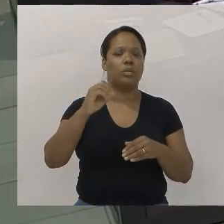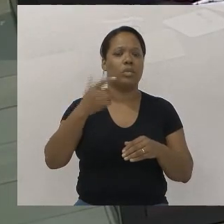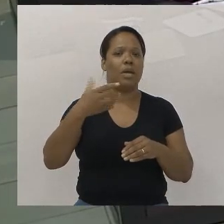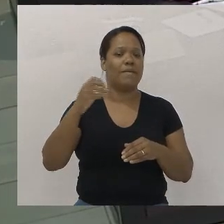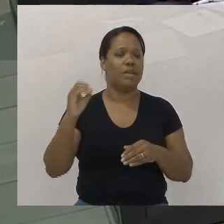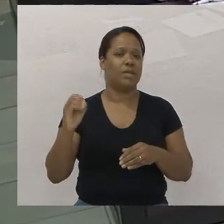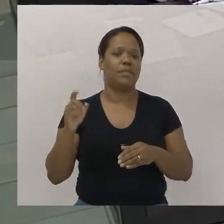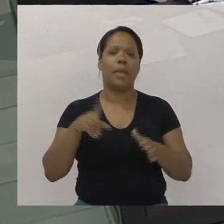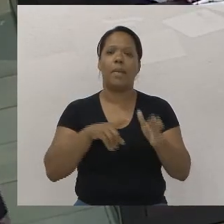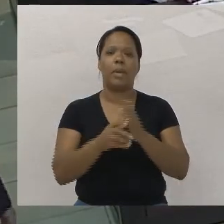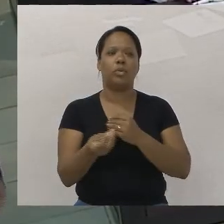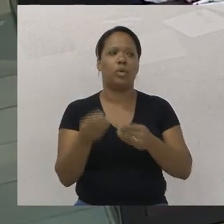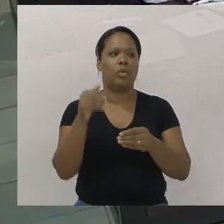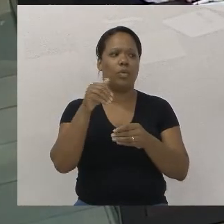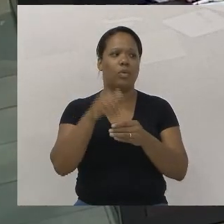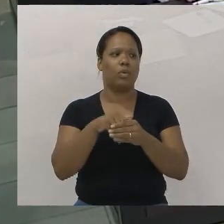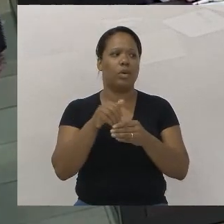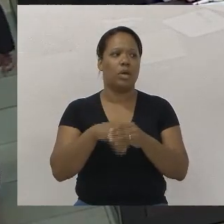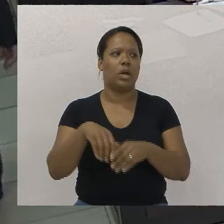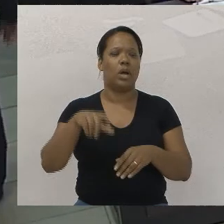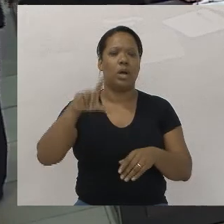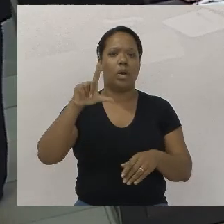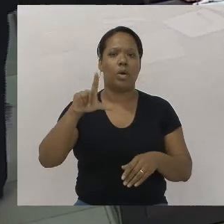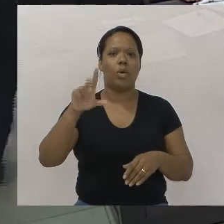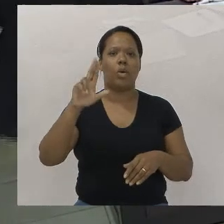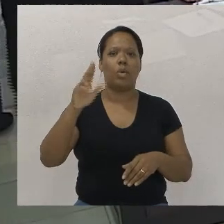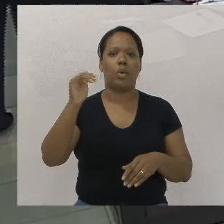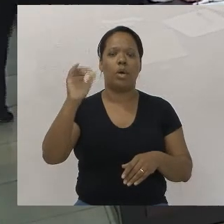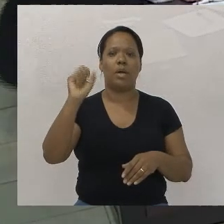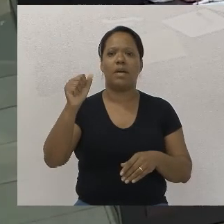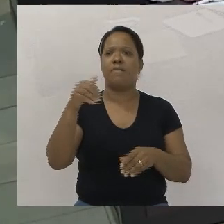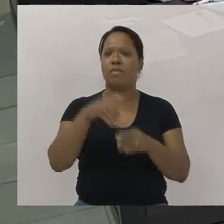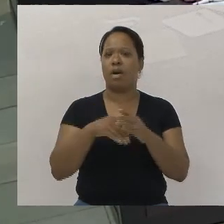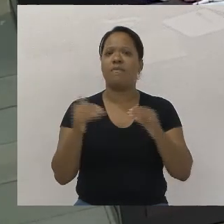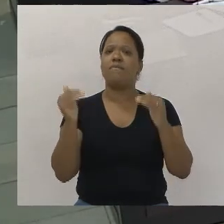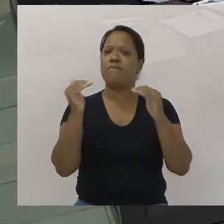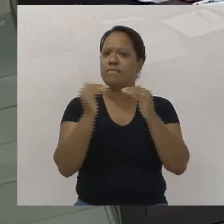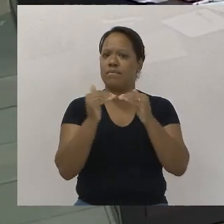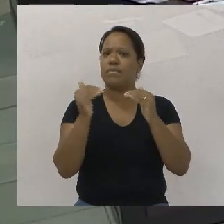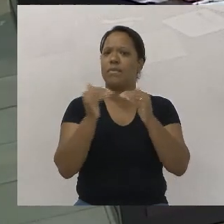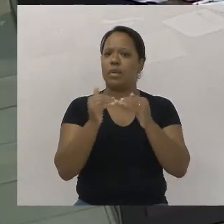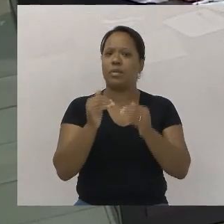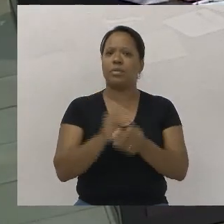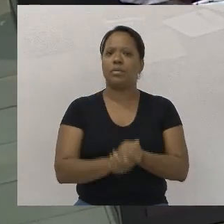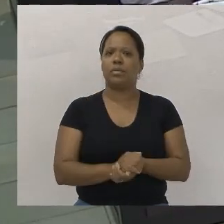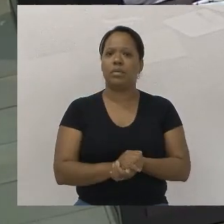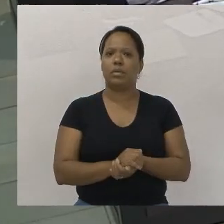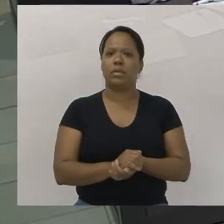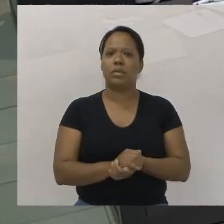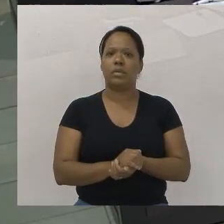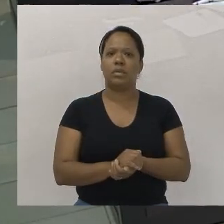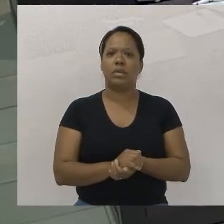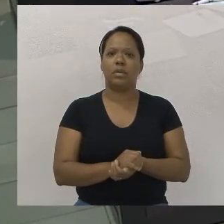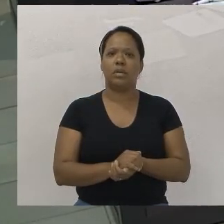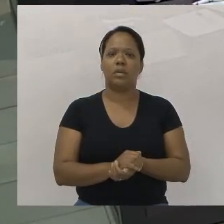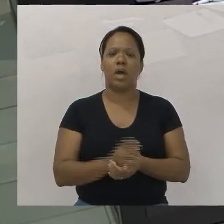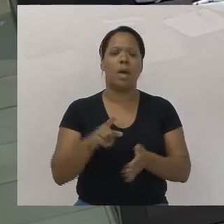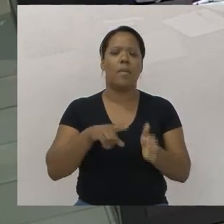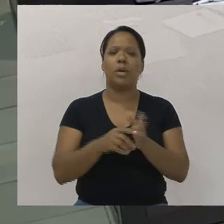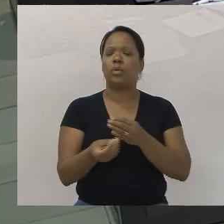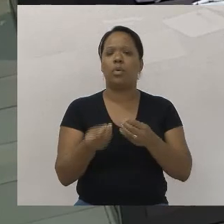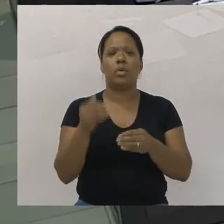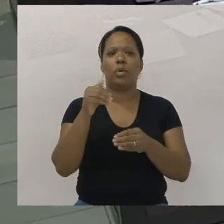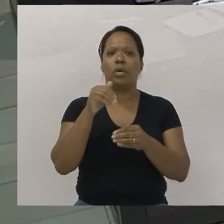como volta ao vereador luiz flamê o voto favorável como